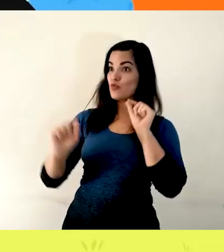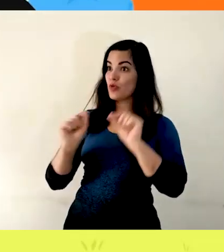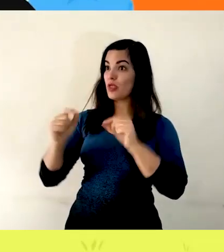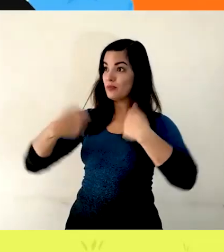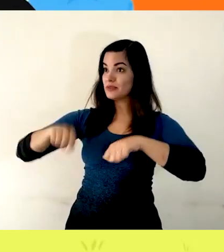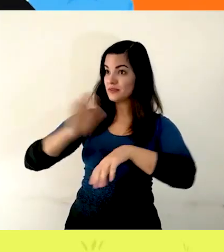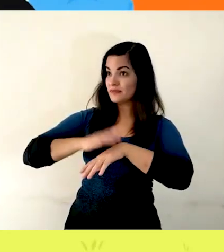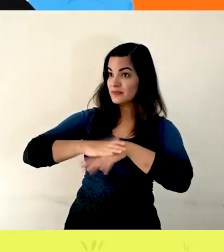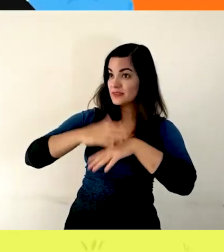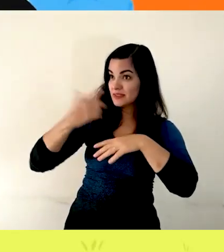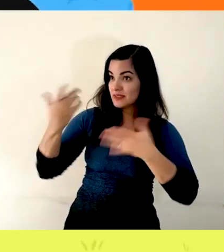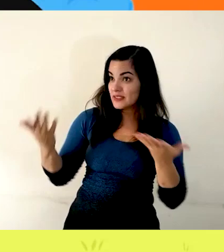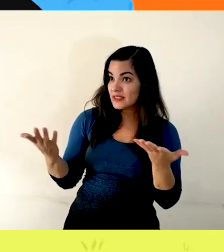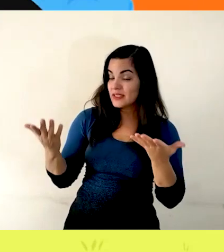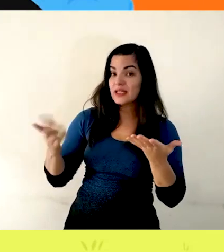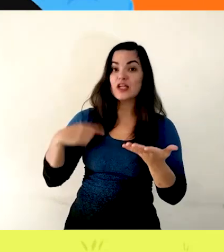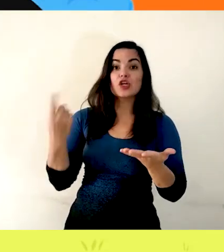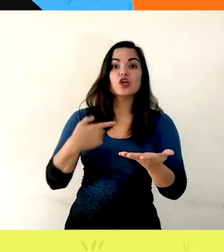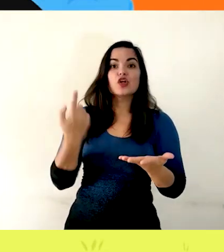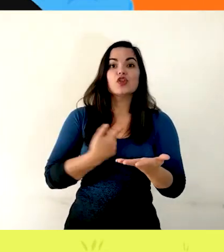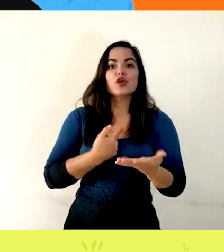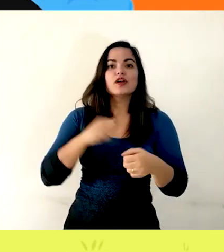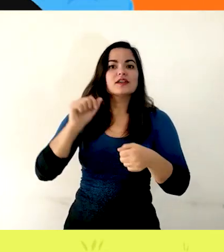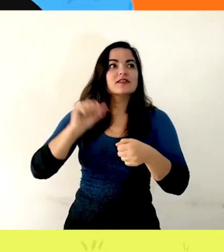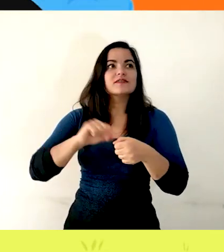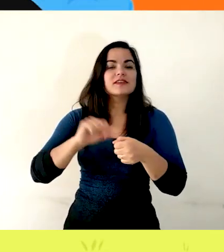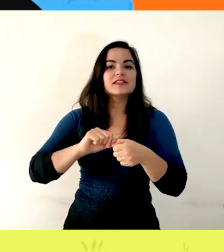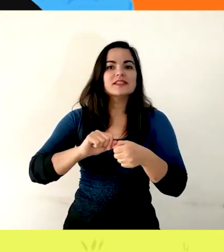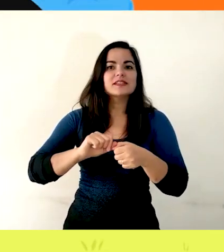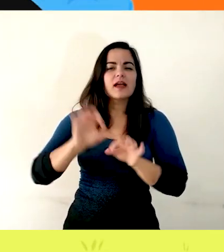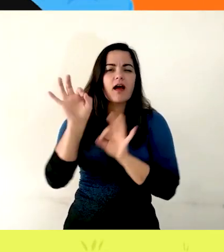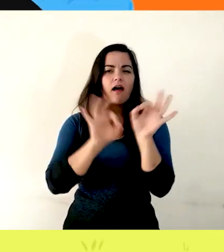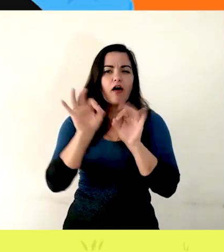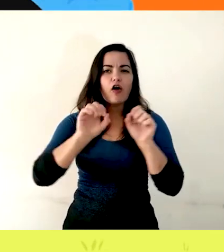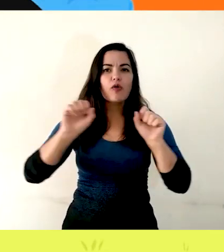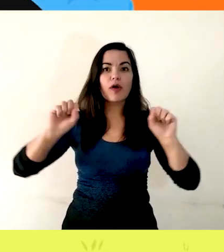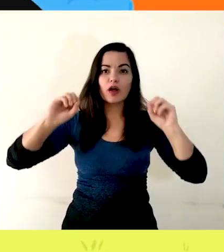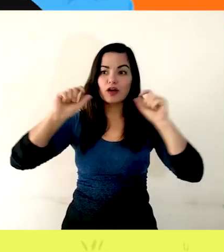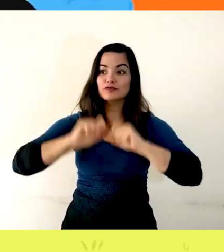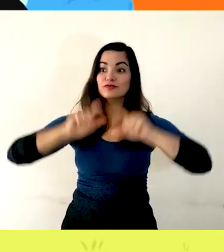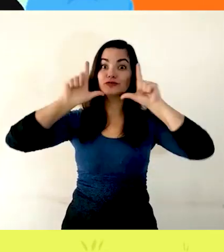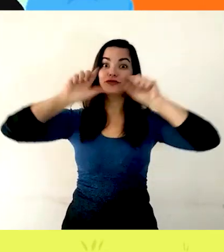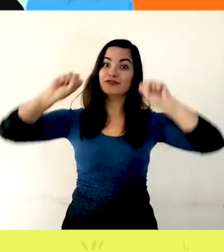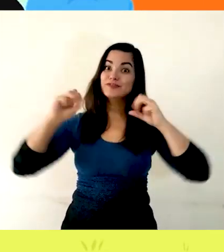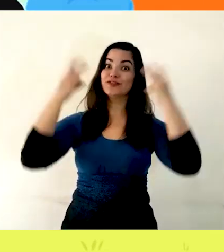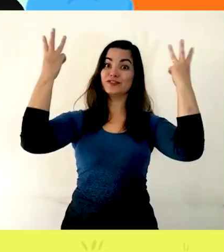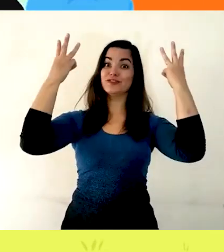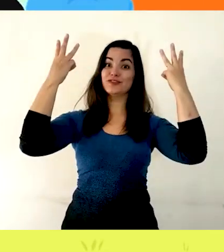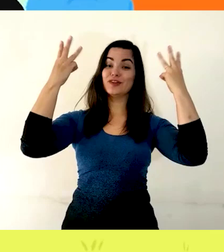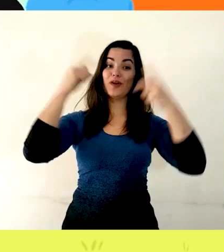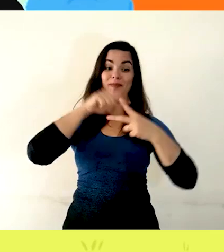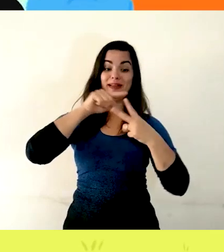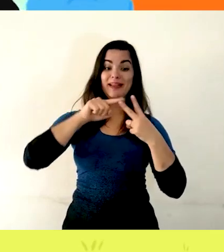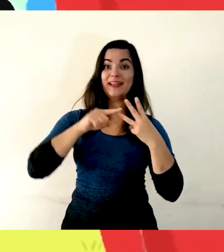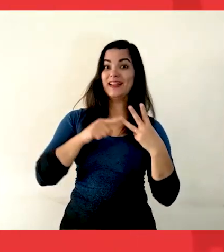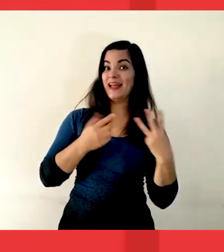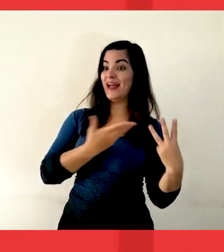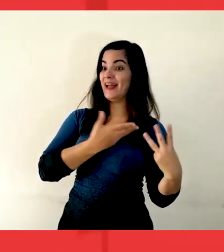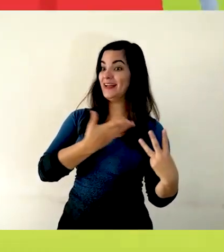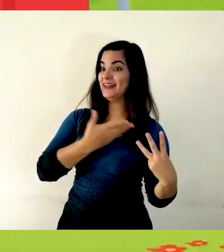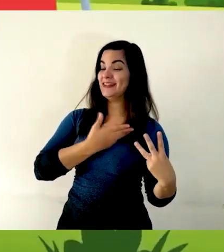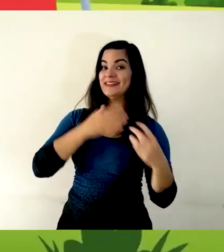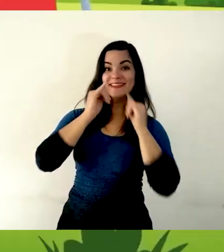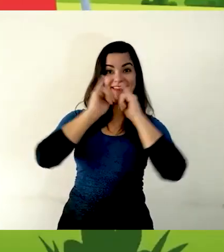Sabe o que a gente devia fazer, pessoal? Poderíamos montar um show pro Tom, pro Igor e pra Alice, contando sobre